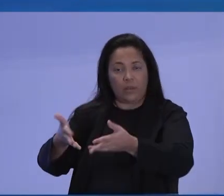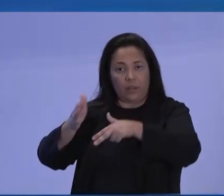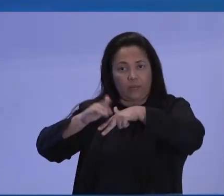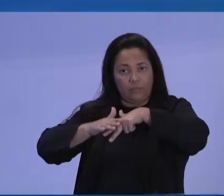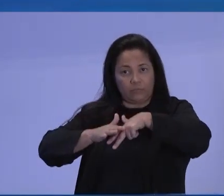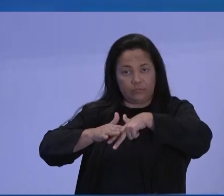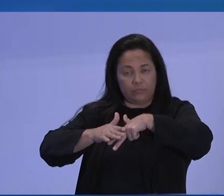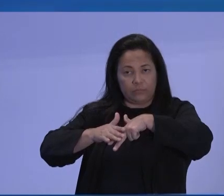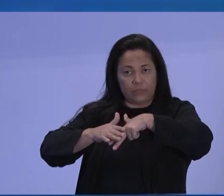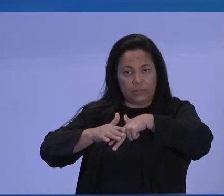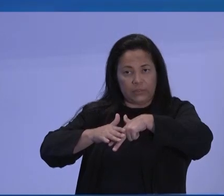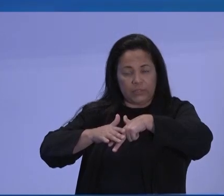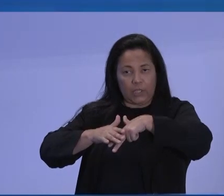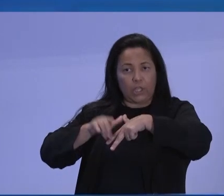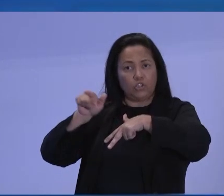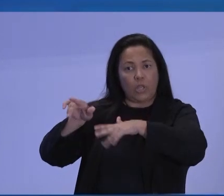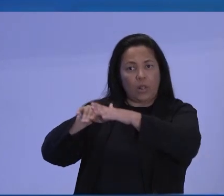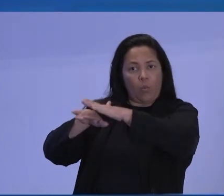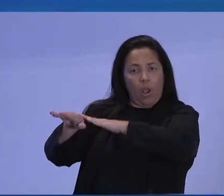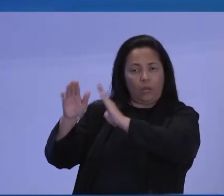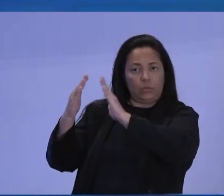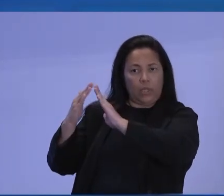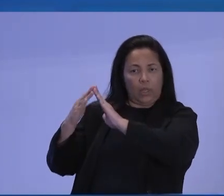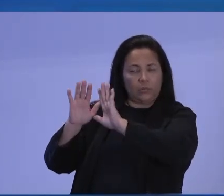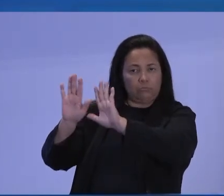no momento do seu diagnóstico.